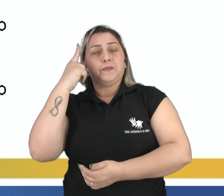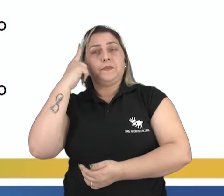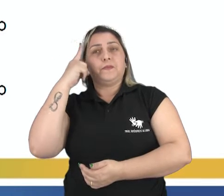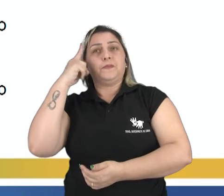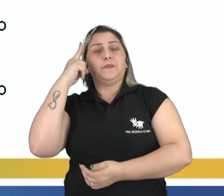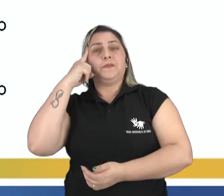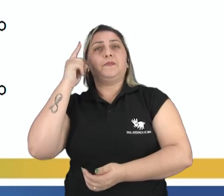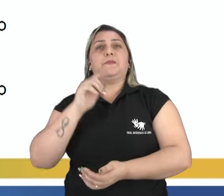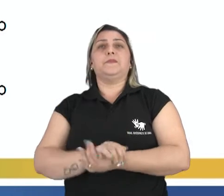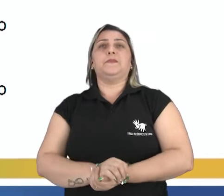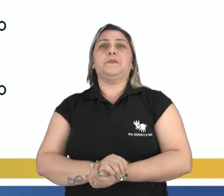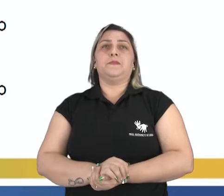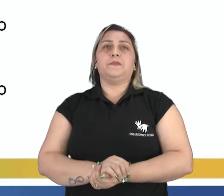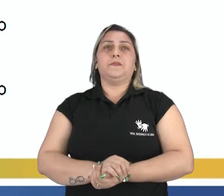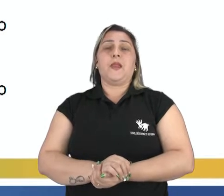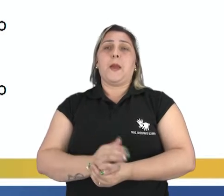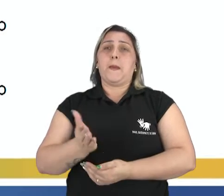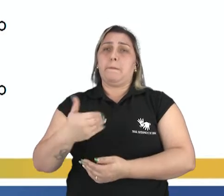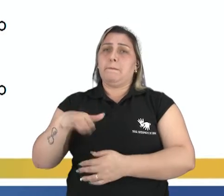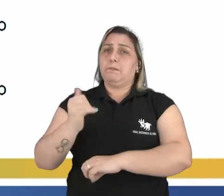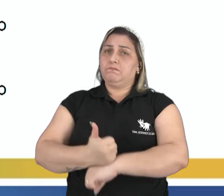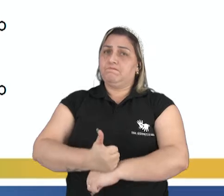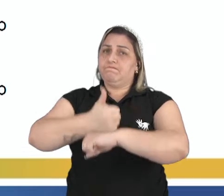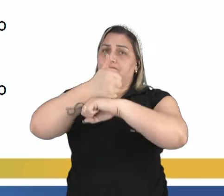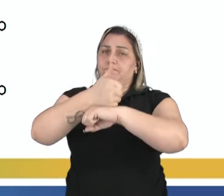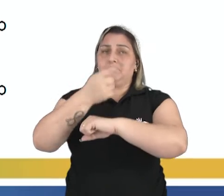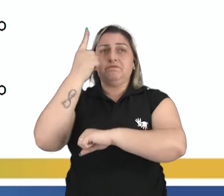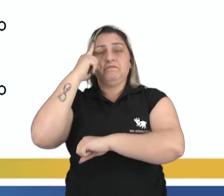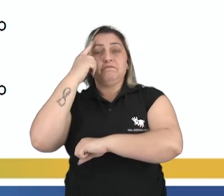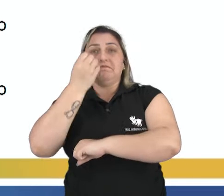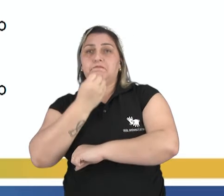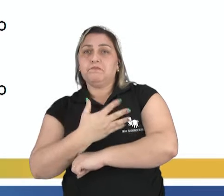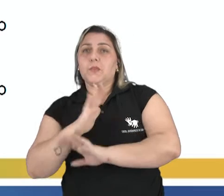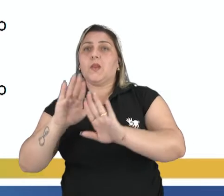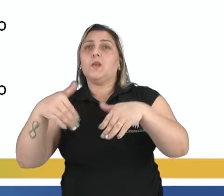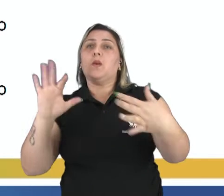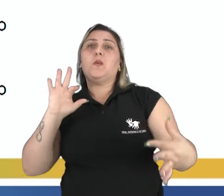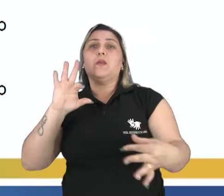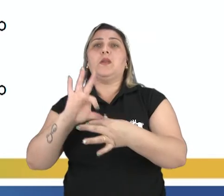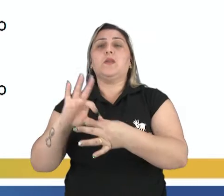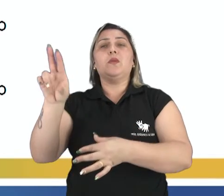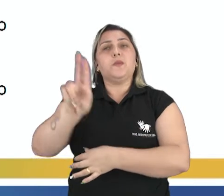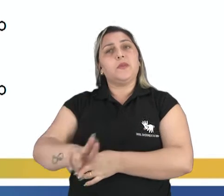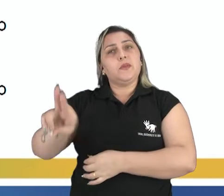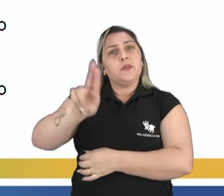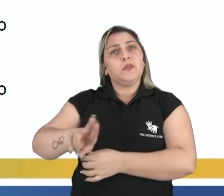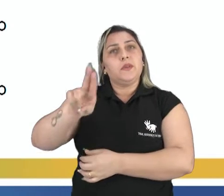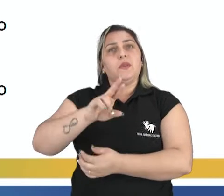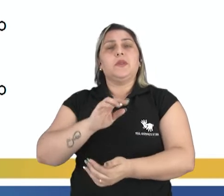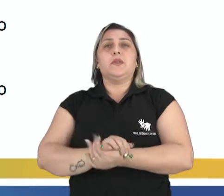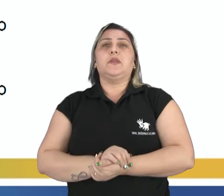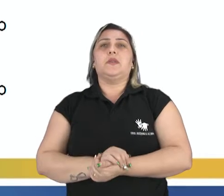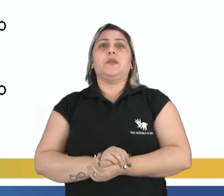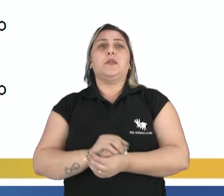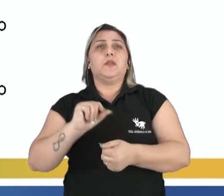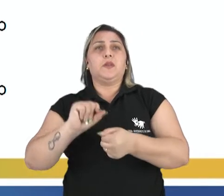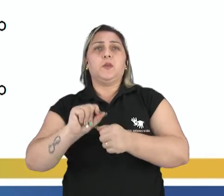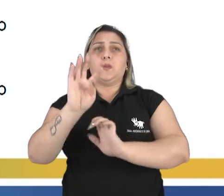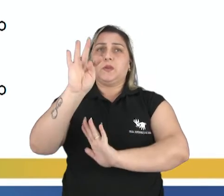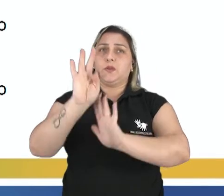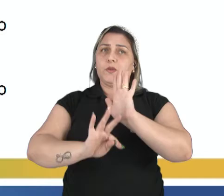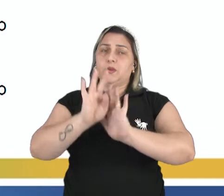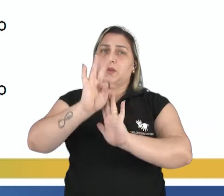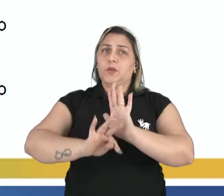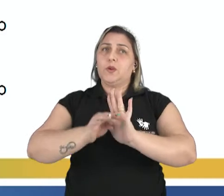maior qualidade, né? Pensado bem qual conector utilizar ali para construir meu texto e deixar ele